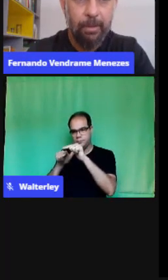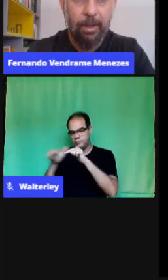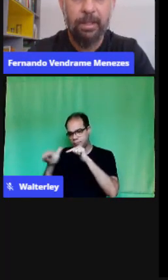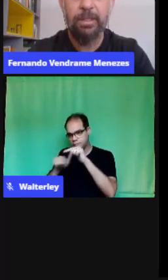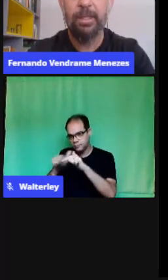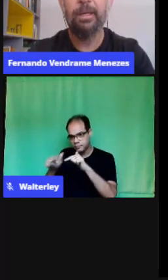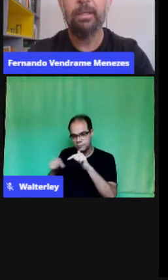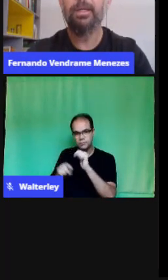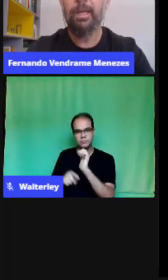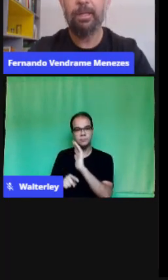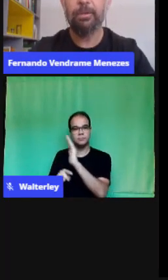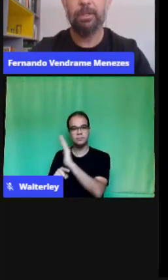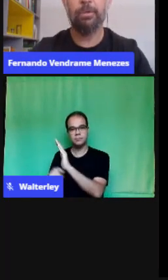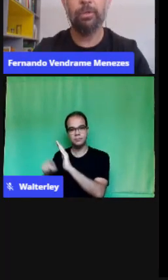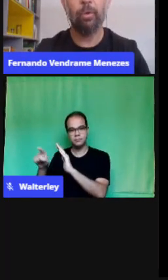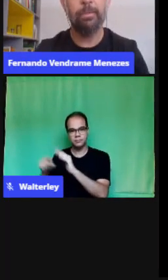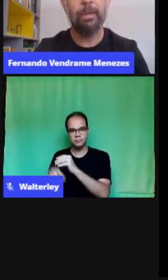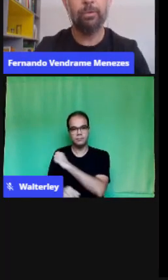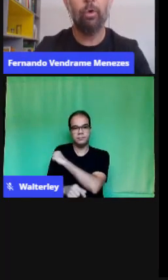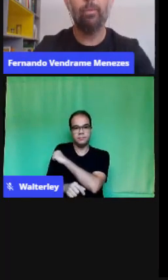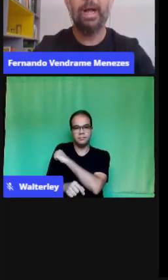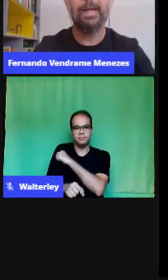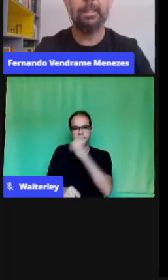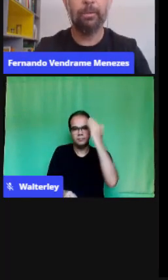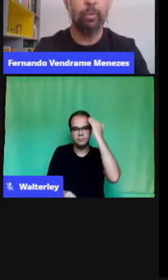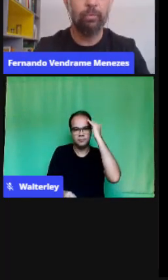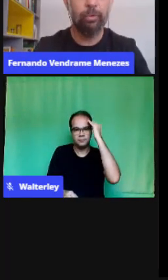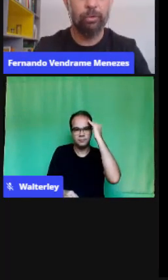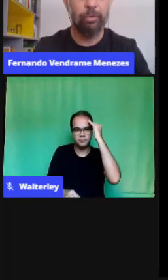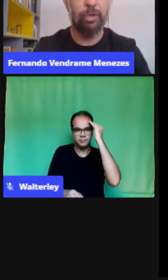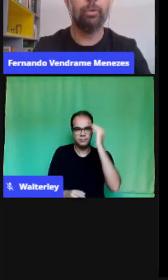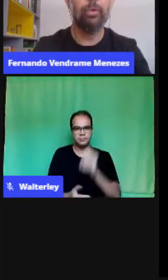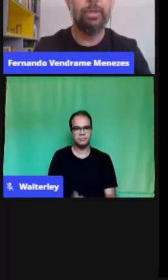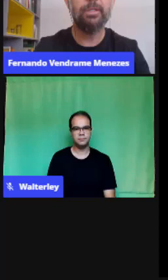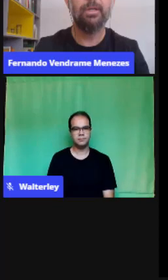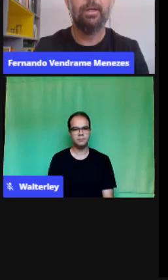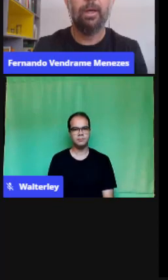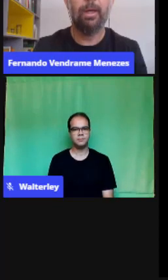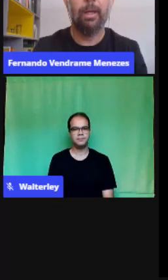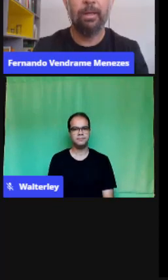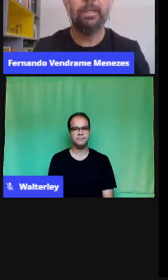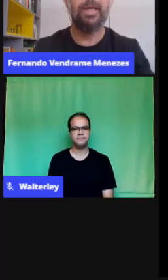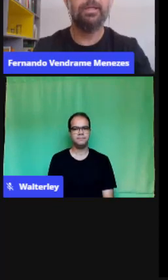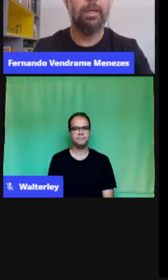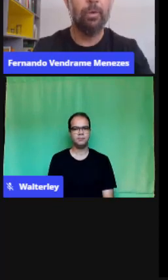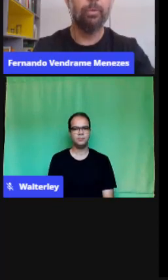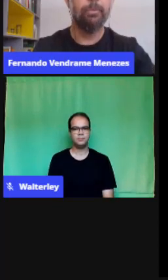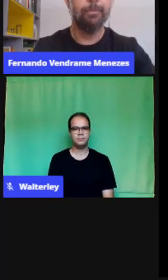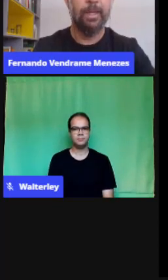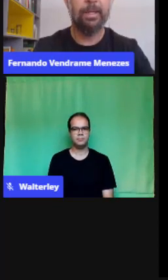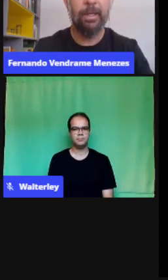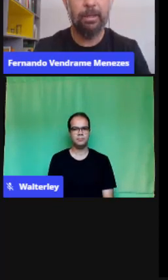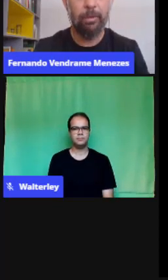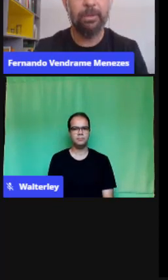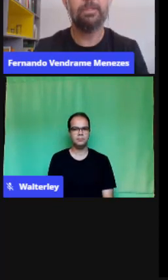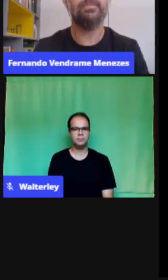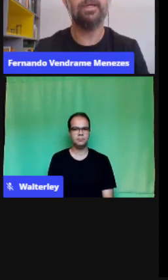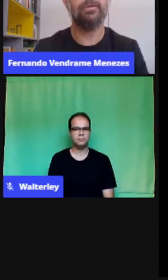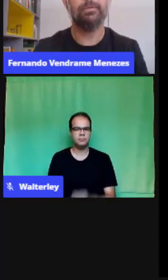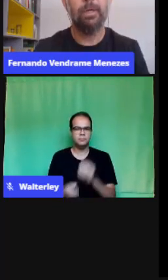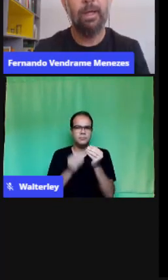visões que tem dentro desses dois documentos, como cada um dos autores entendeu